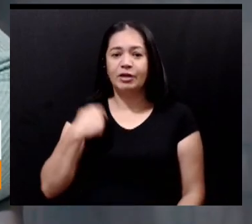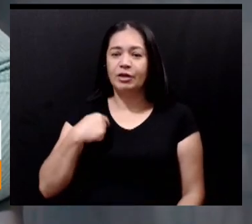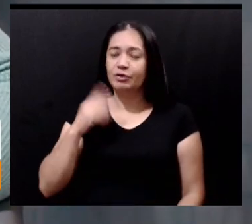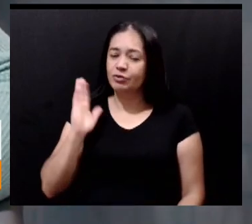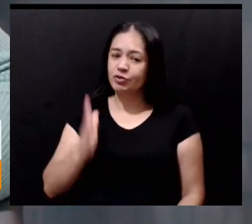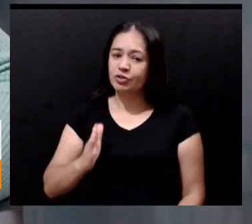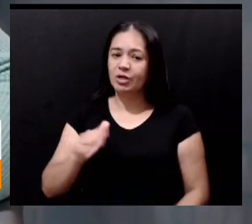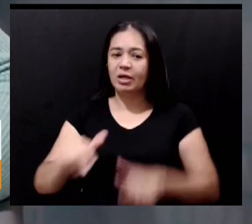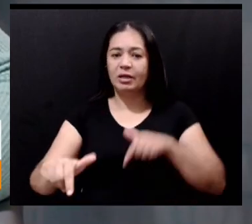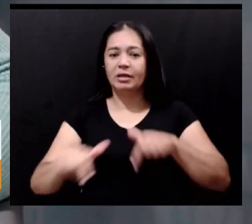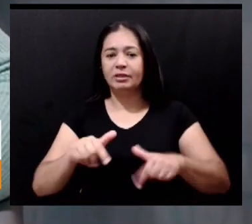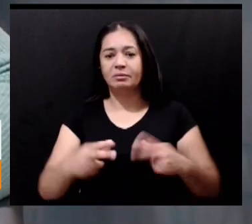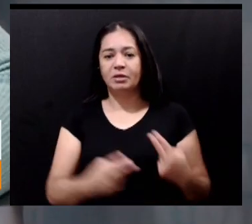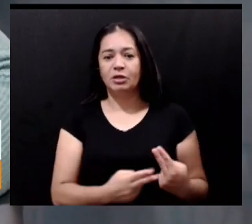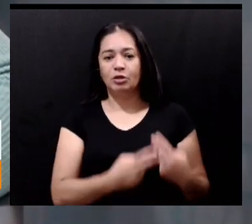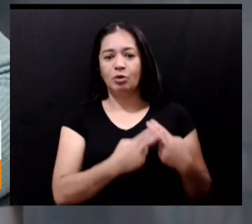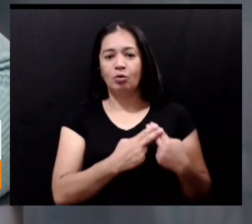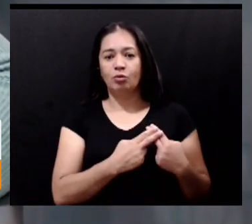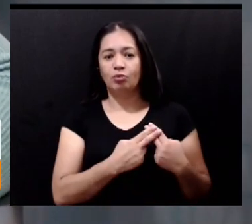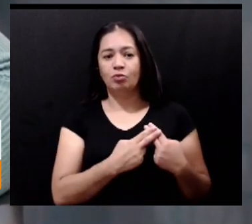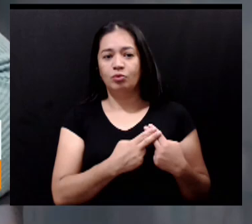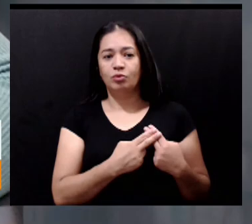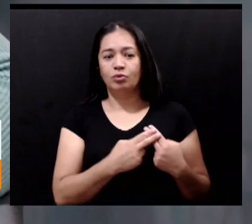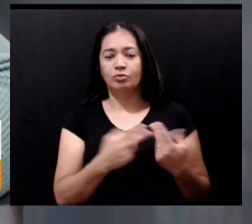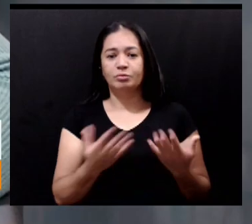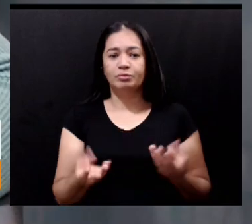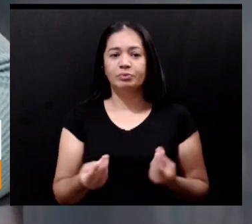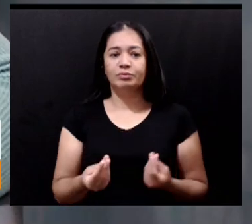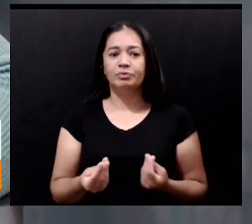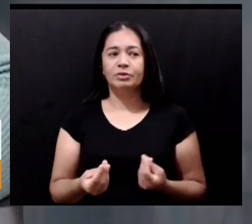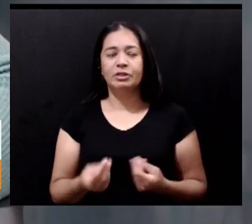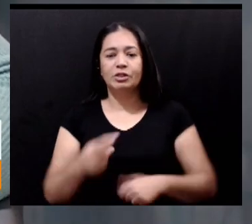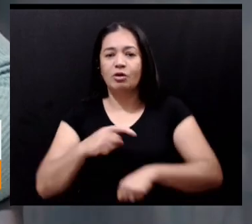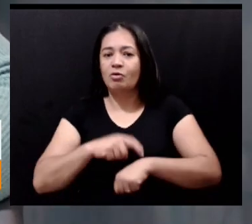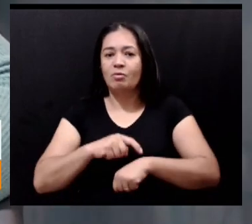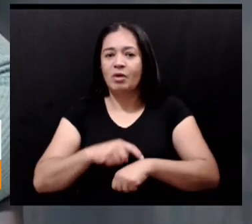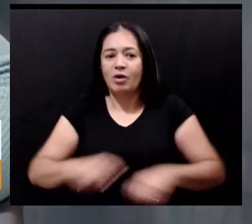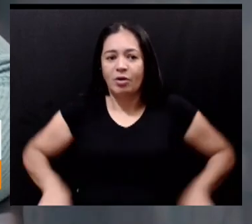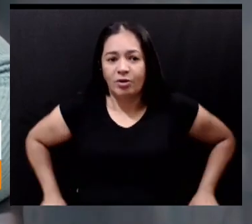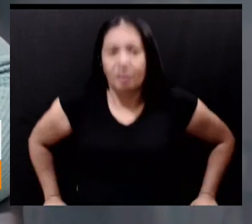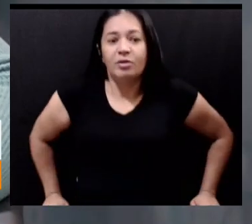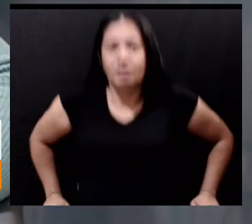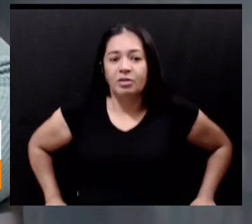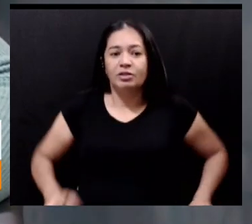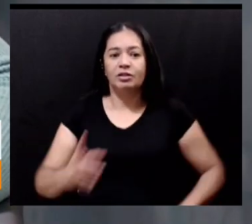bastante tempo, e em um determinado momento, em 2019, uma mãe me procurou